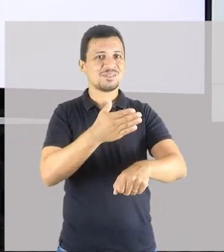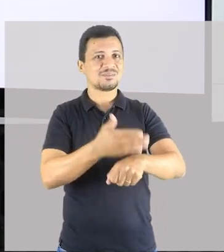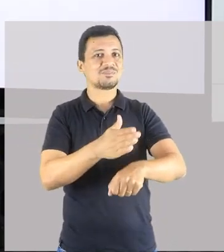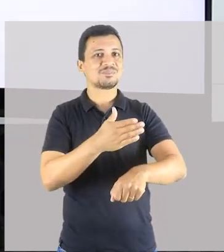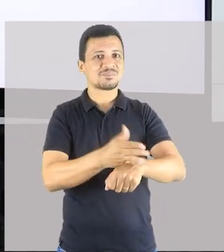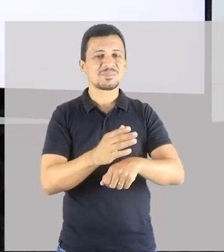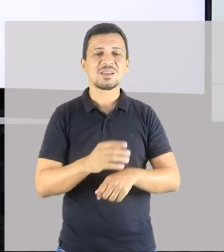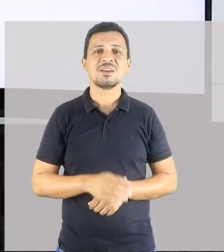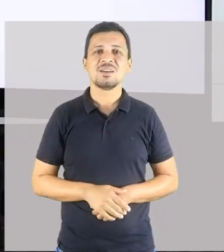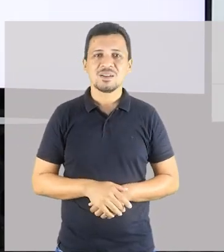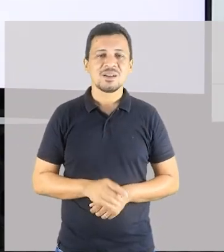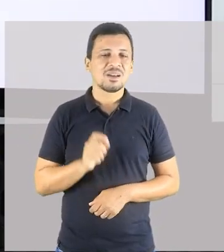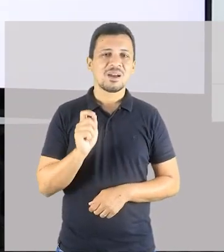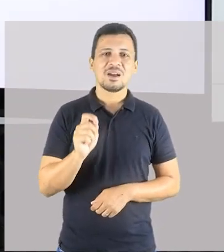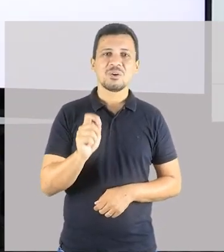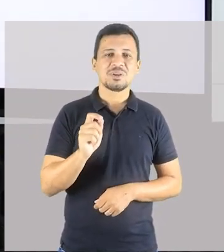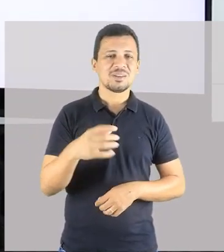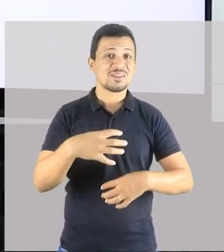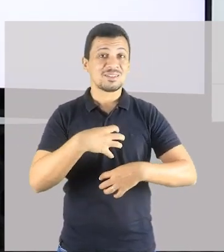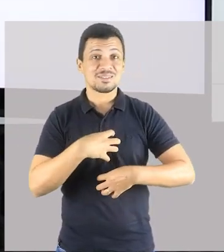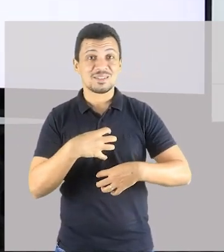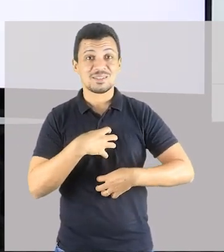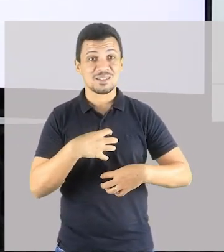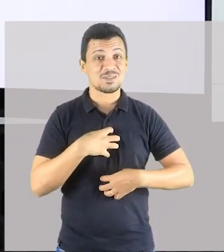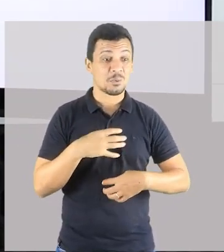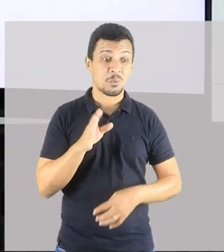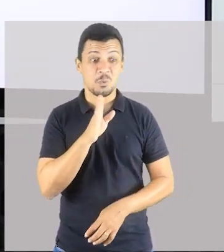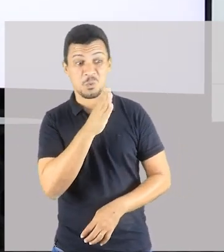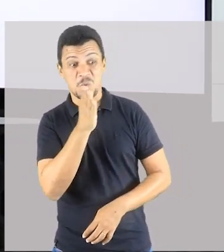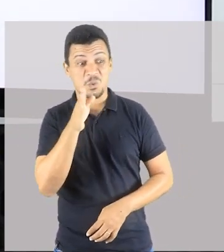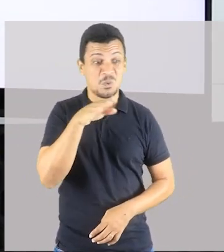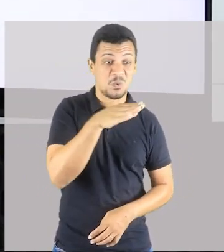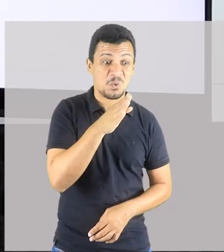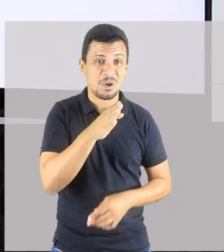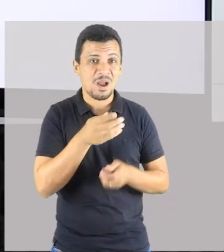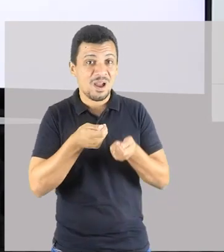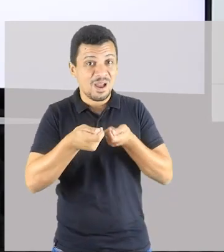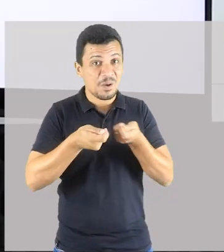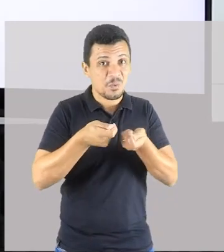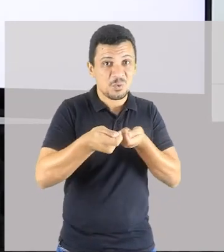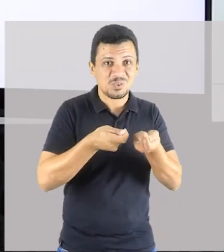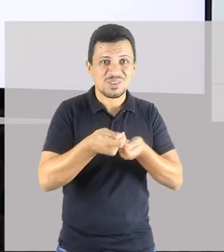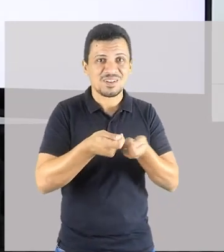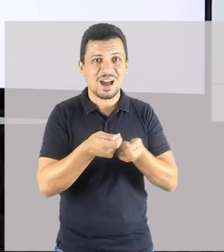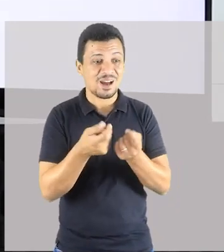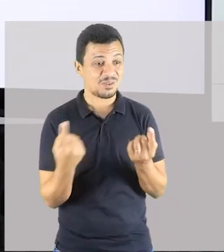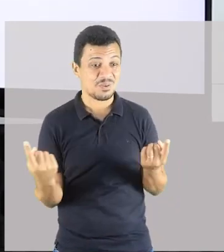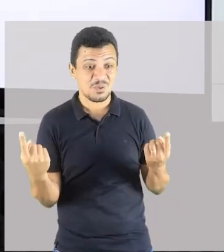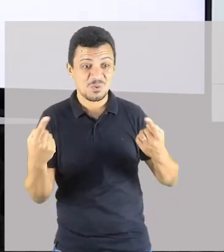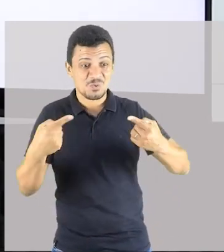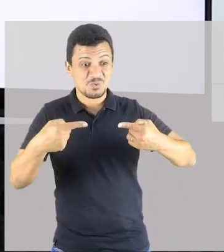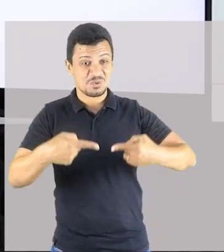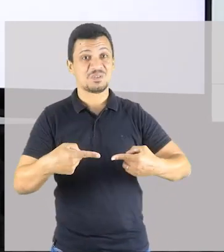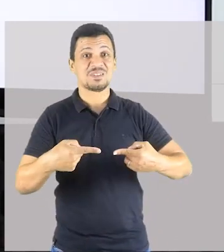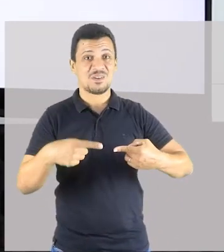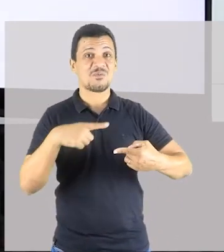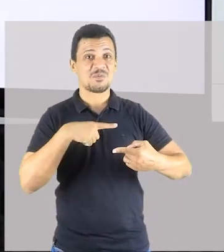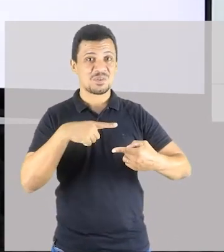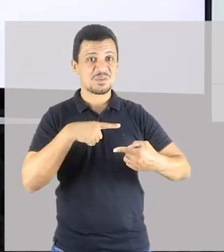tá, levando ao que eles falam aqui, sensações de vertigem, tá, ao desafio que